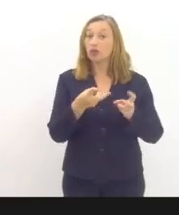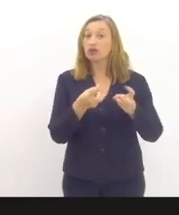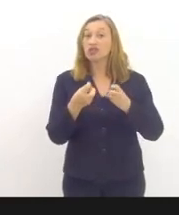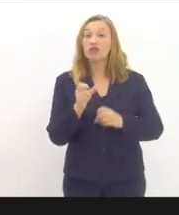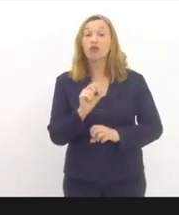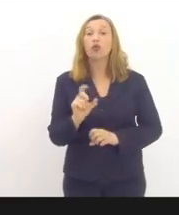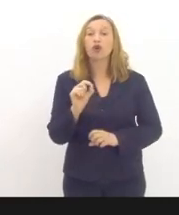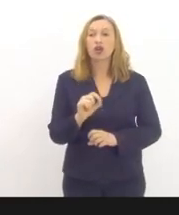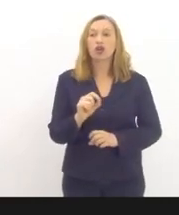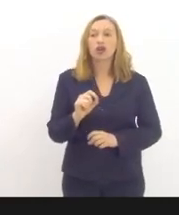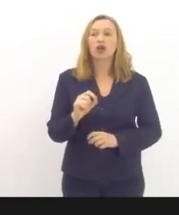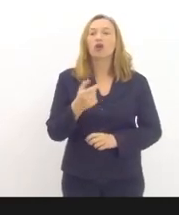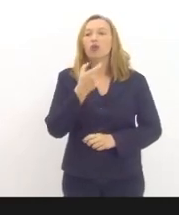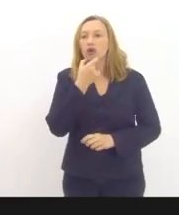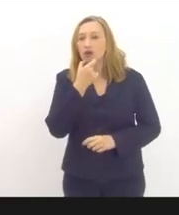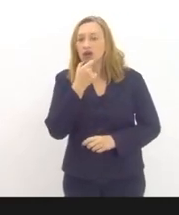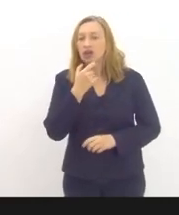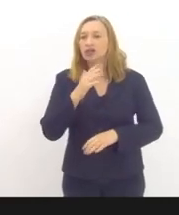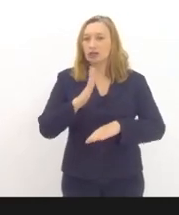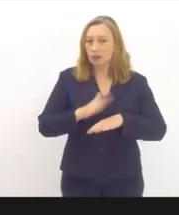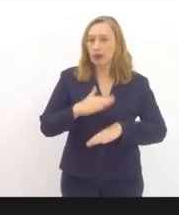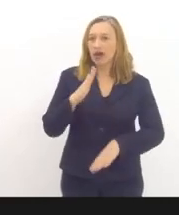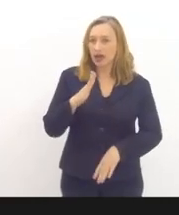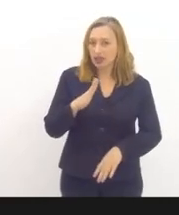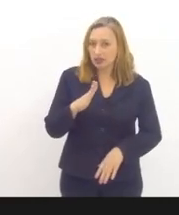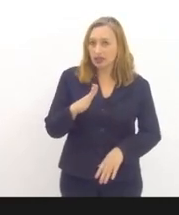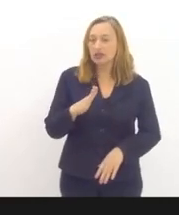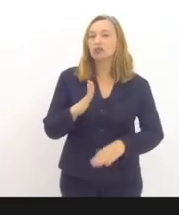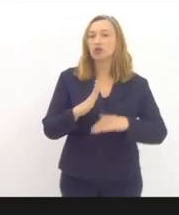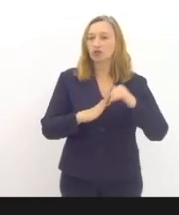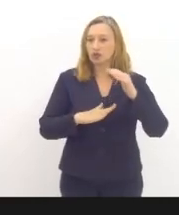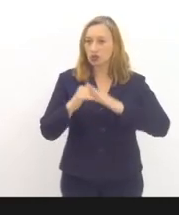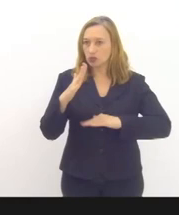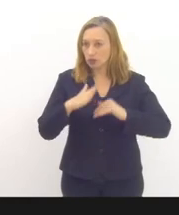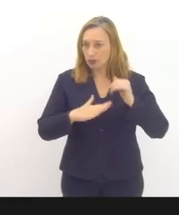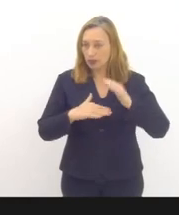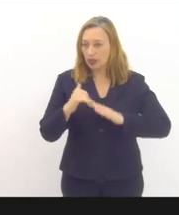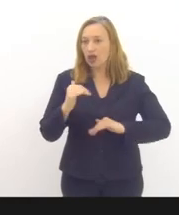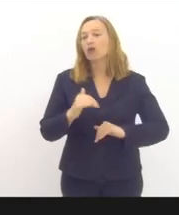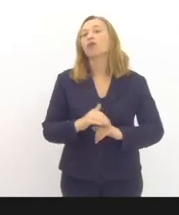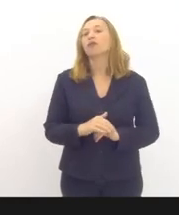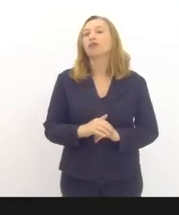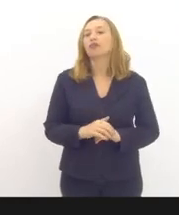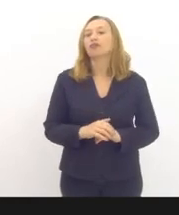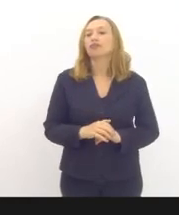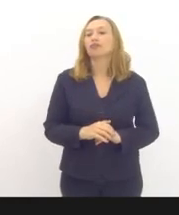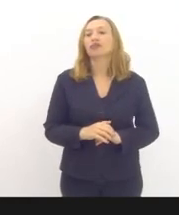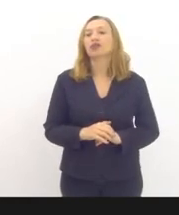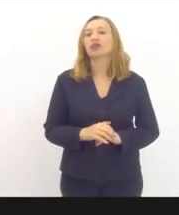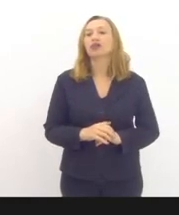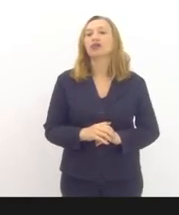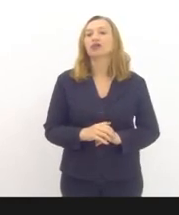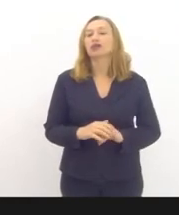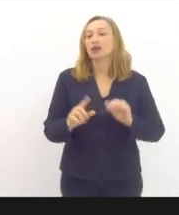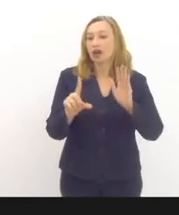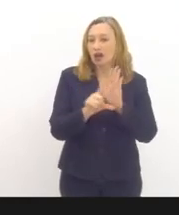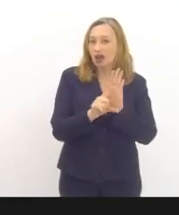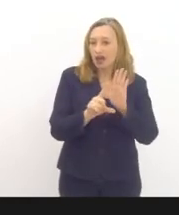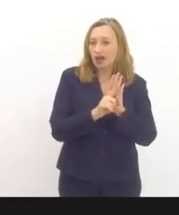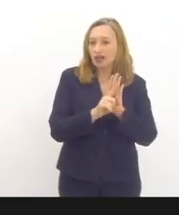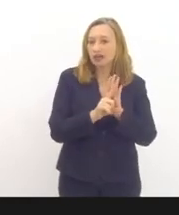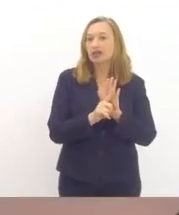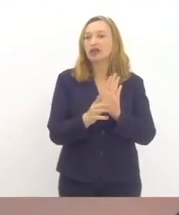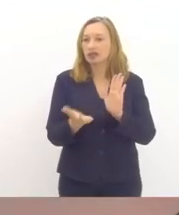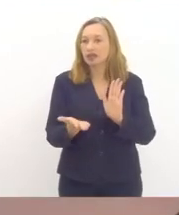o inglês tem essa carga maior, justamente também ao encontro da lei, né, que traz o